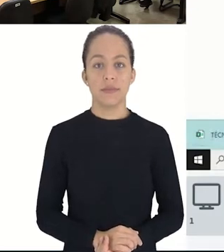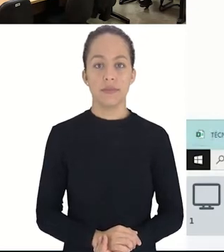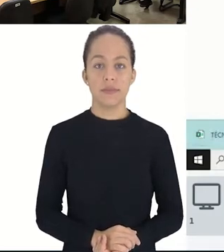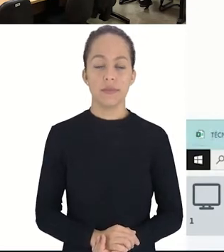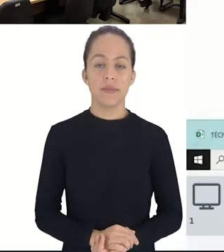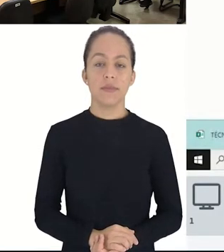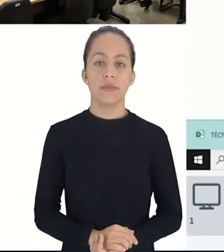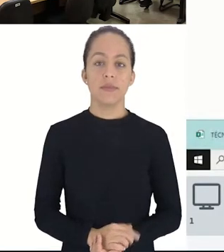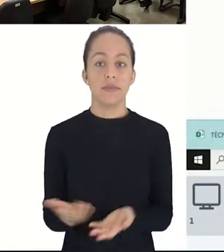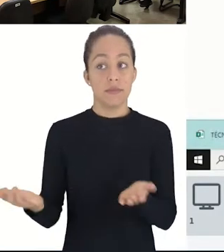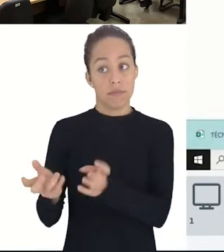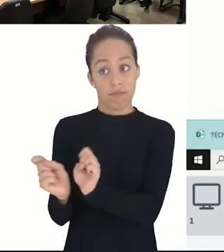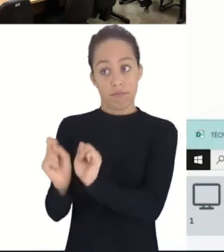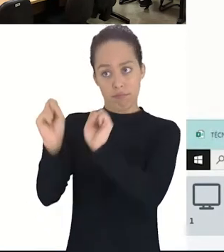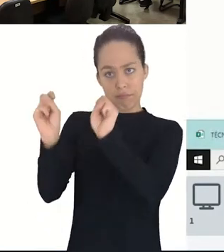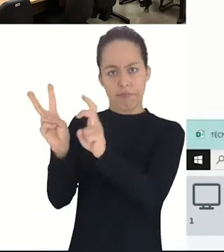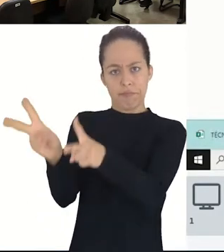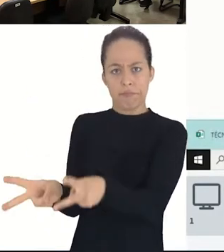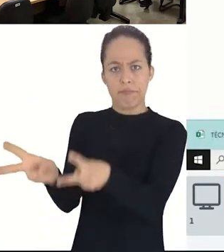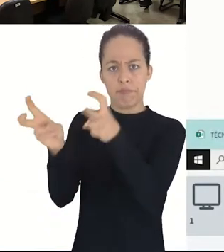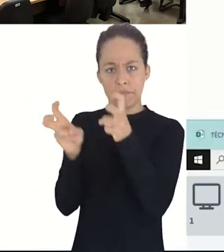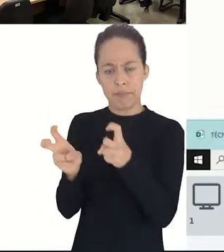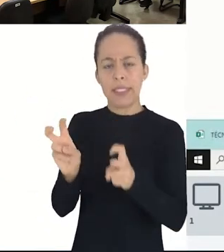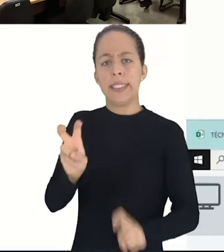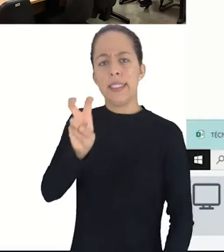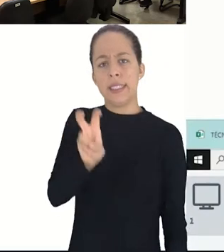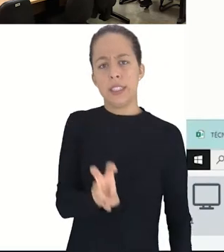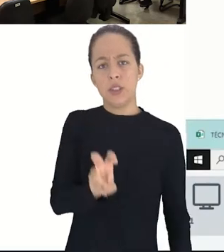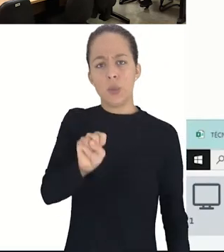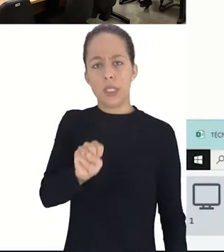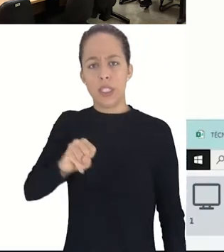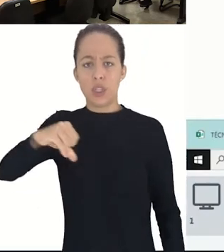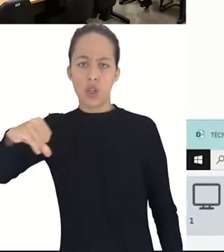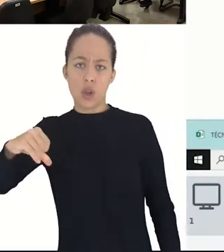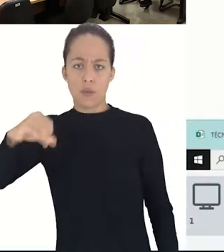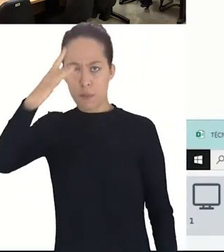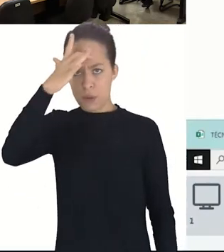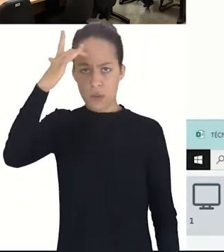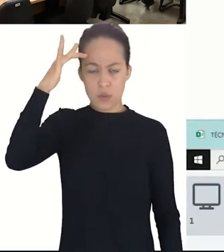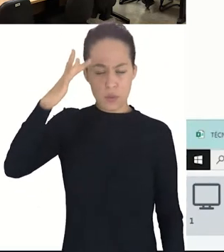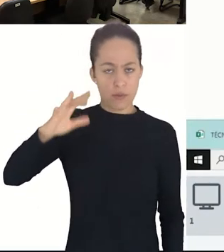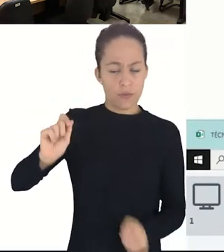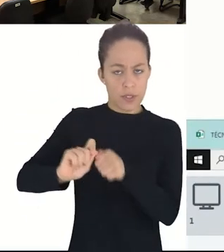Aqui o sistema já reconheceu todos os 589 inscritos para o curso.